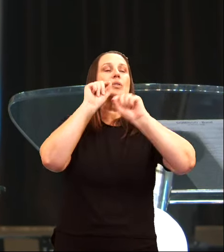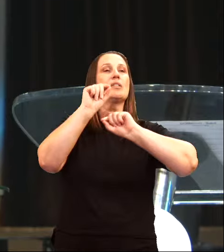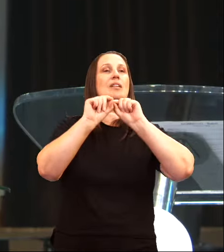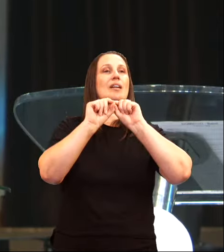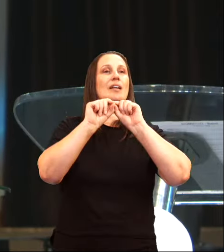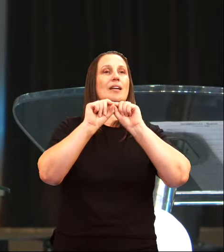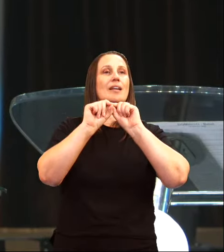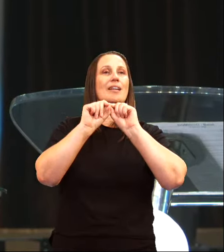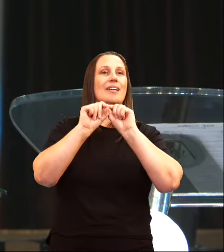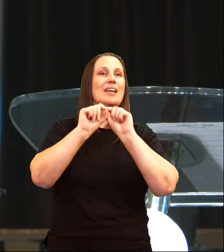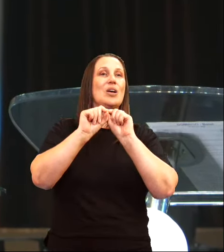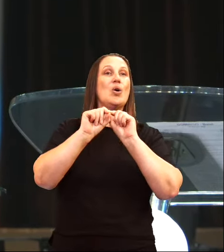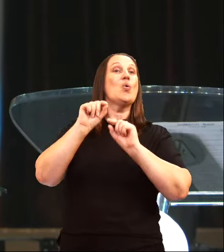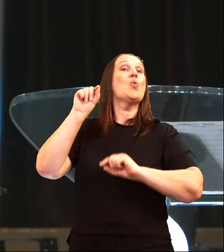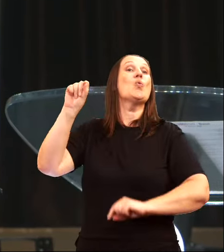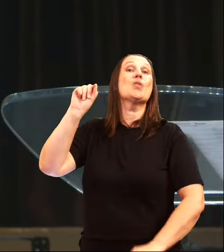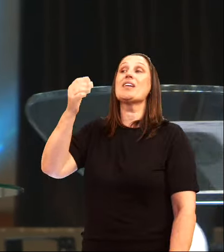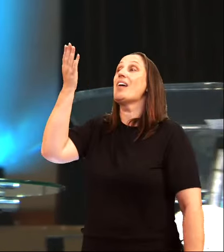que é isso?